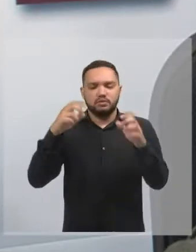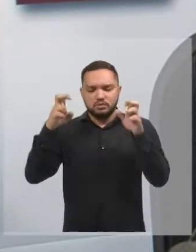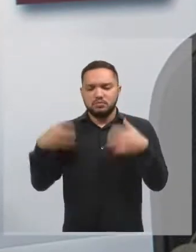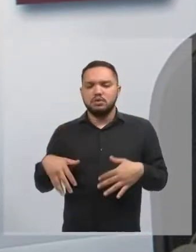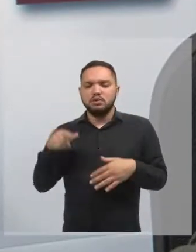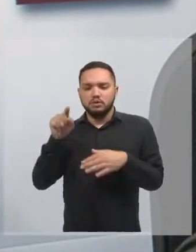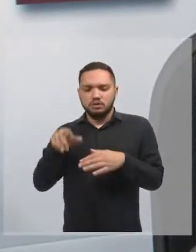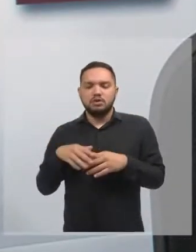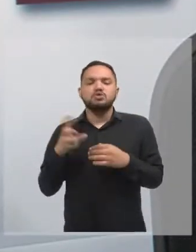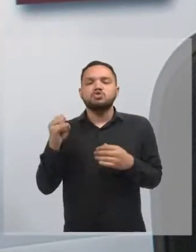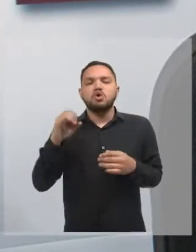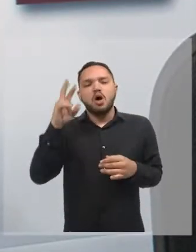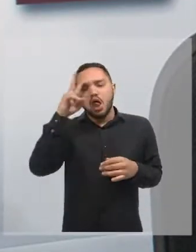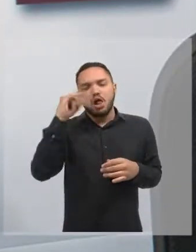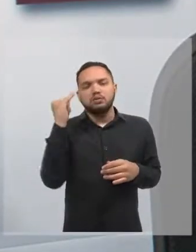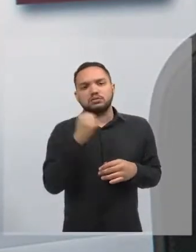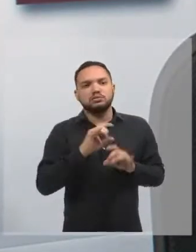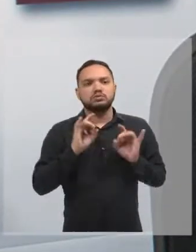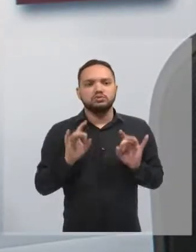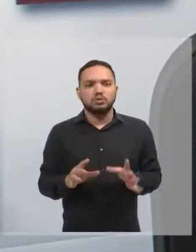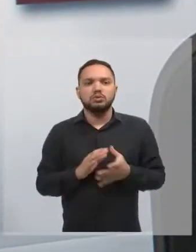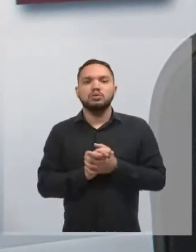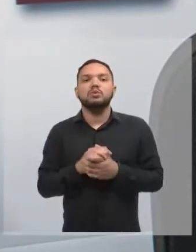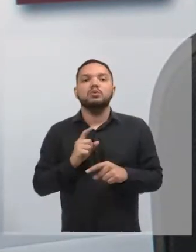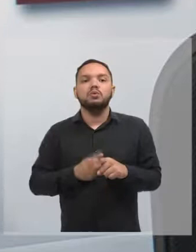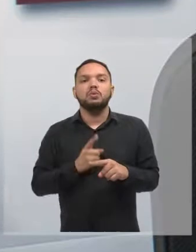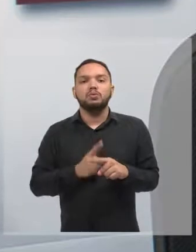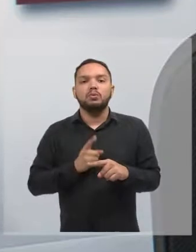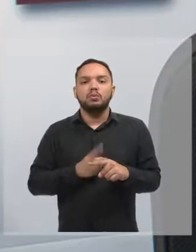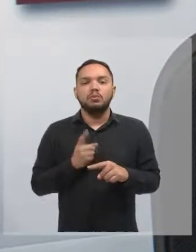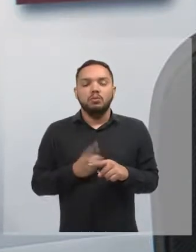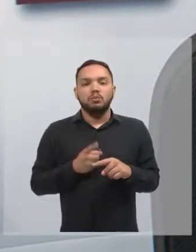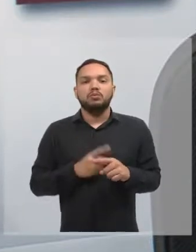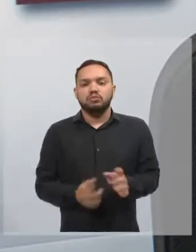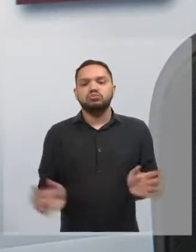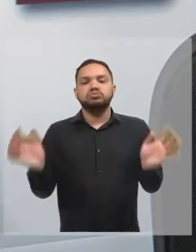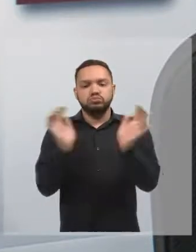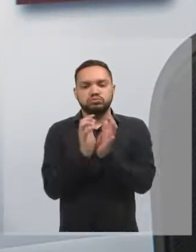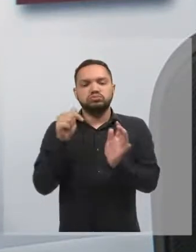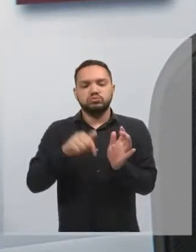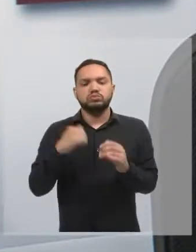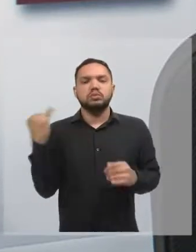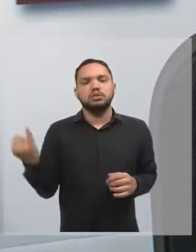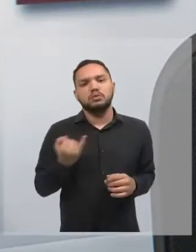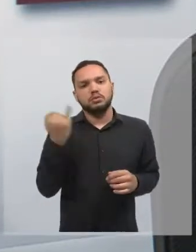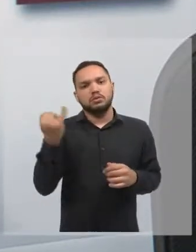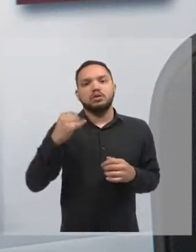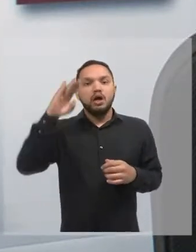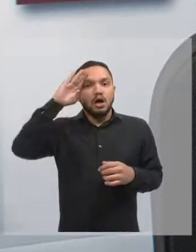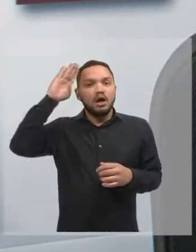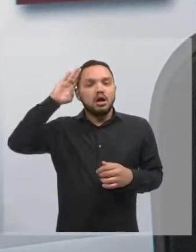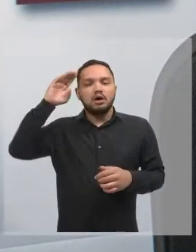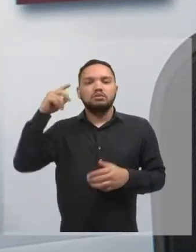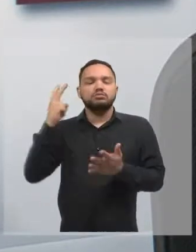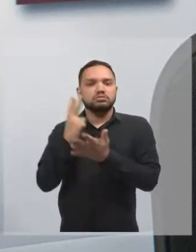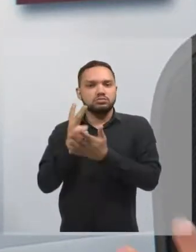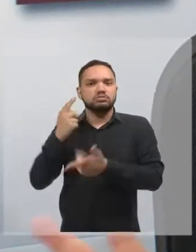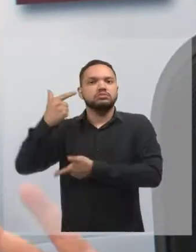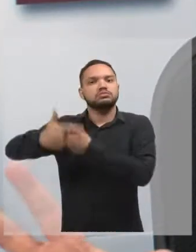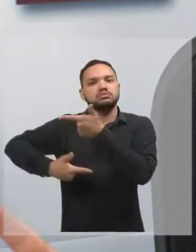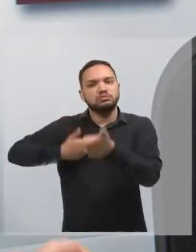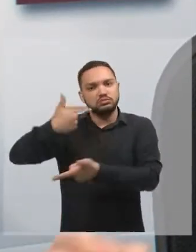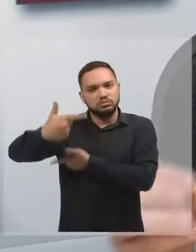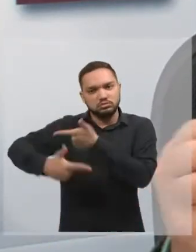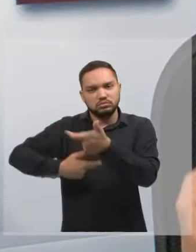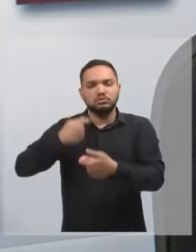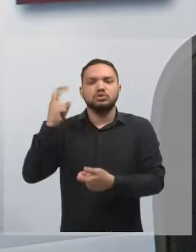Só lembrando... Pois não, tranquilo. Que nós já temos... É um setor importantíssimo, nós né? já temos e que precisa da academia funcionando plenamente.